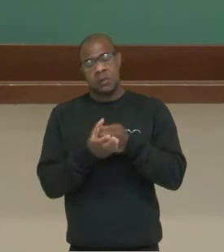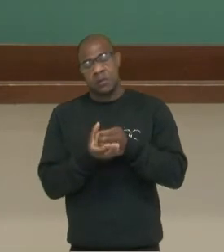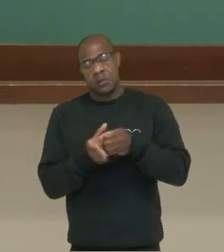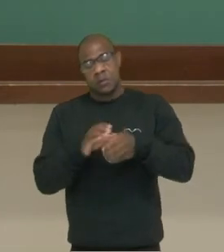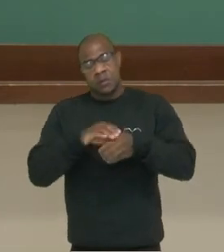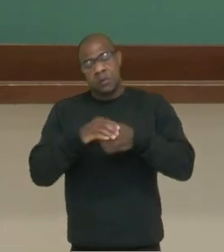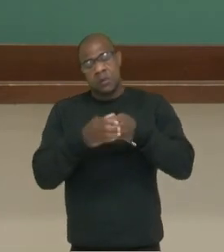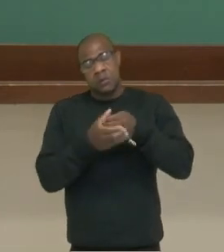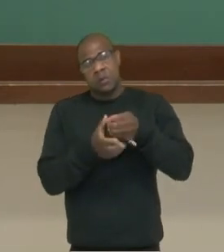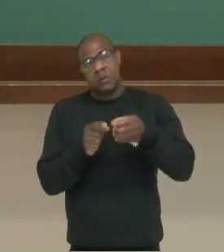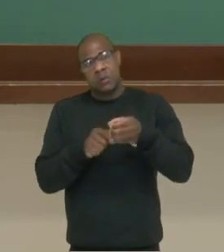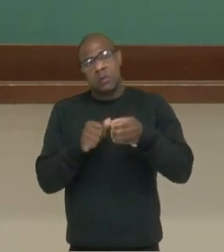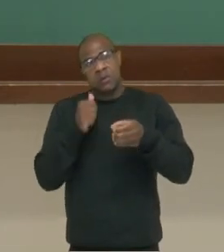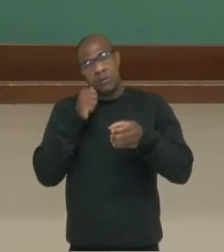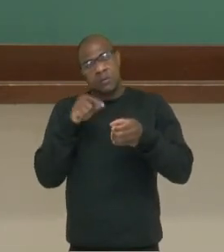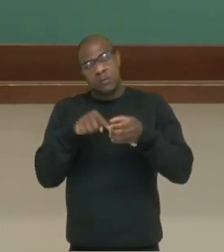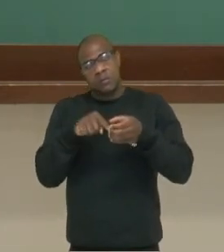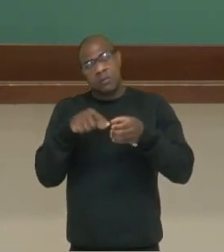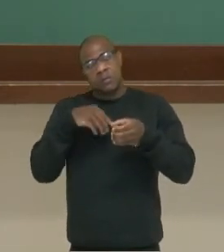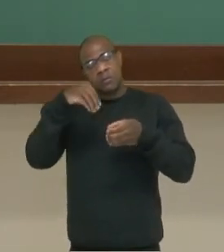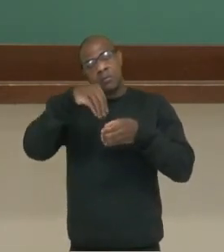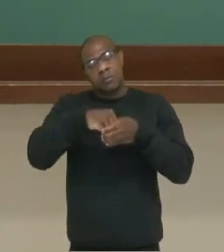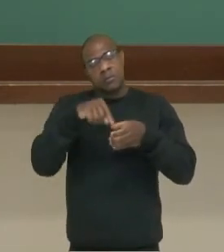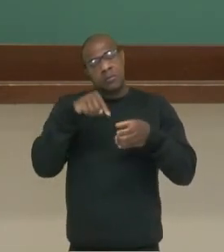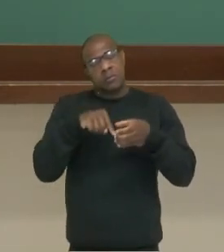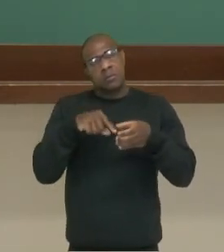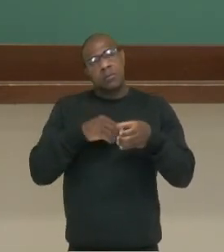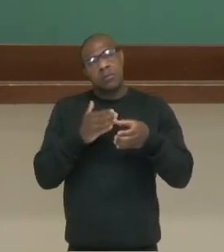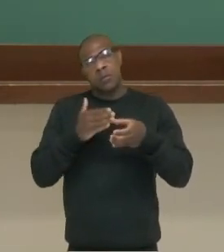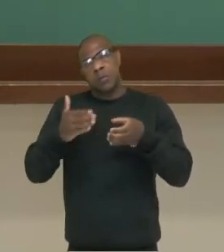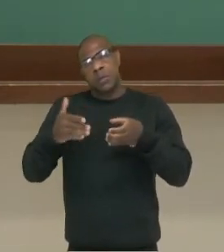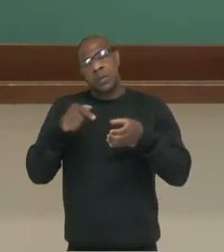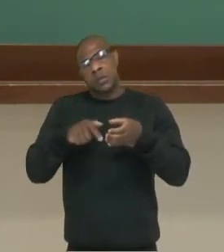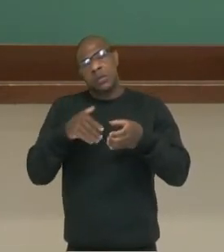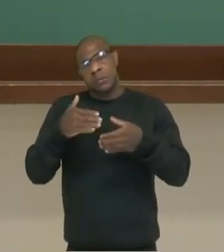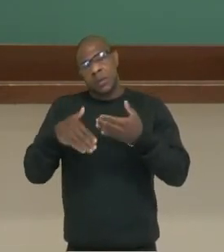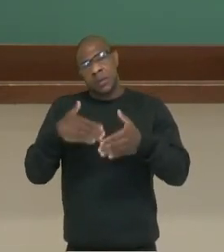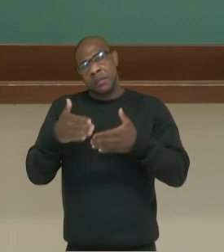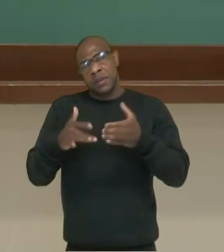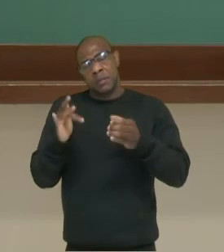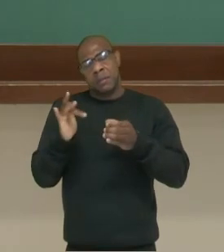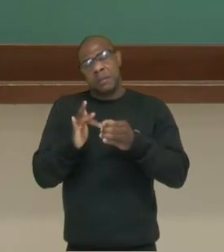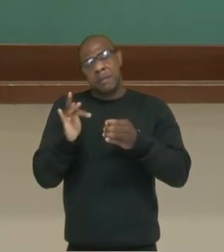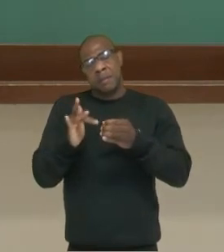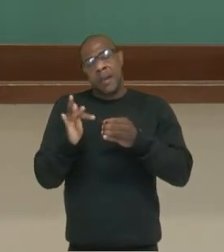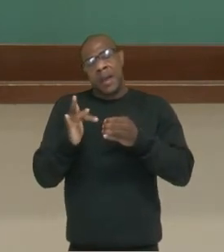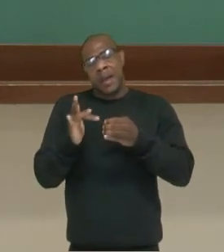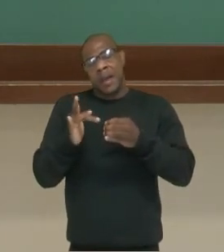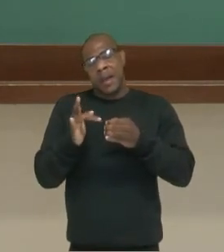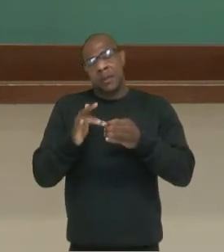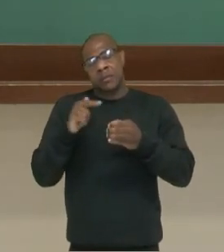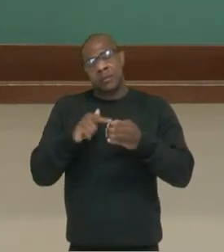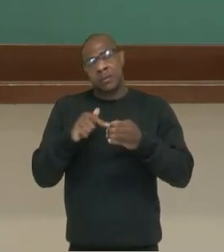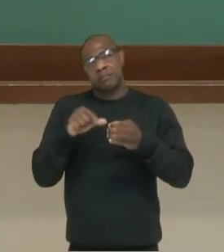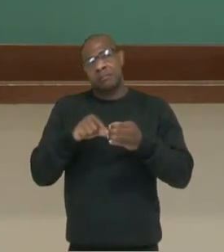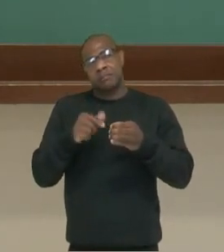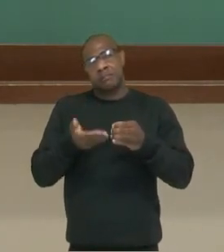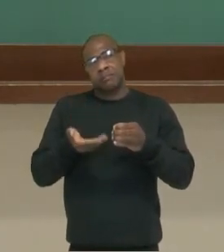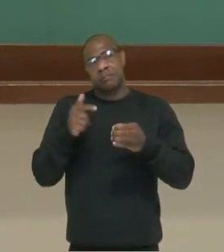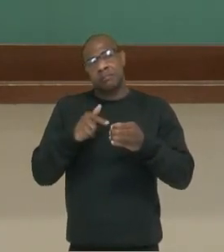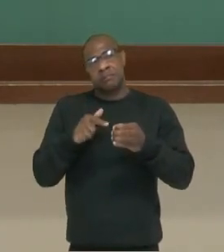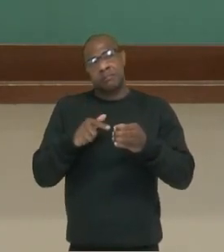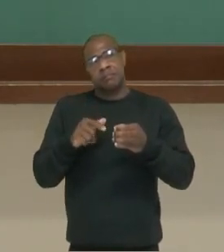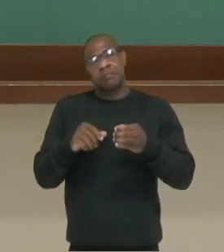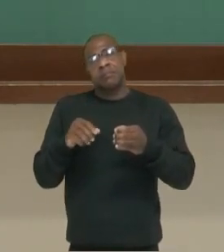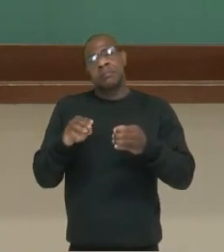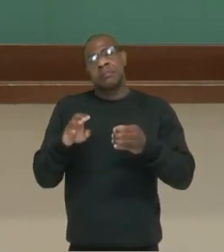o gameta feminino ali dentro, ele começa o processo de amadurecimento, ele vai ficando grande e o endométrio